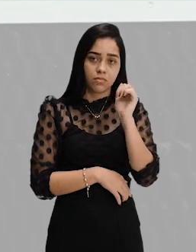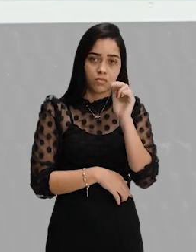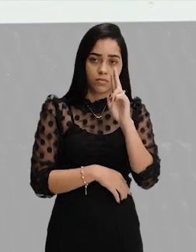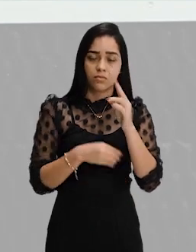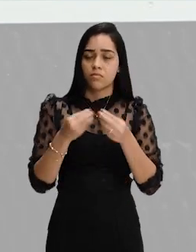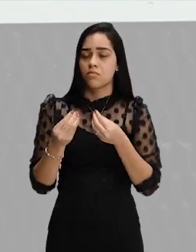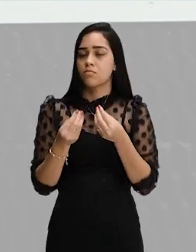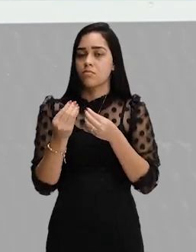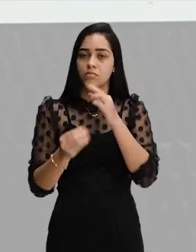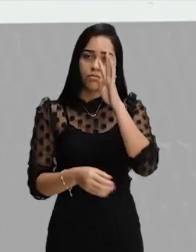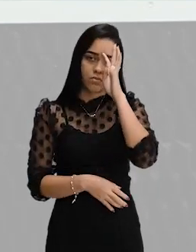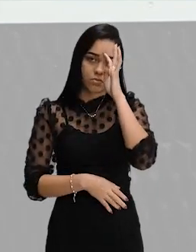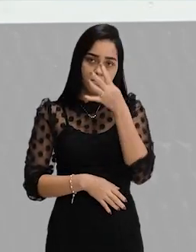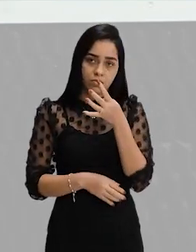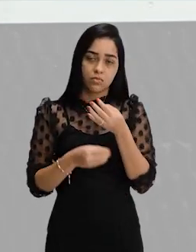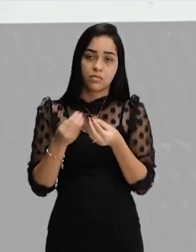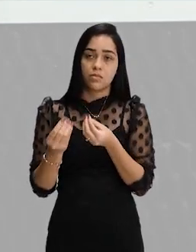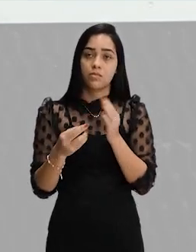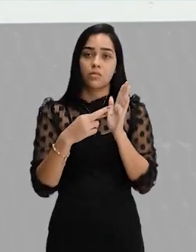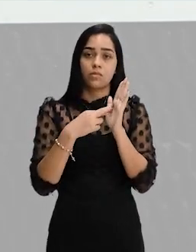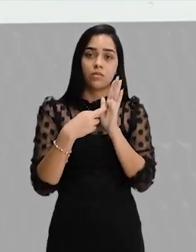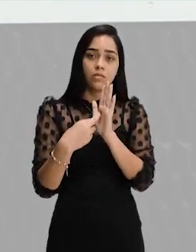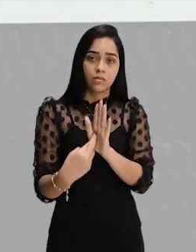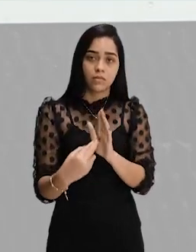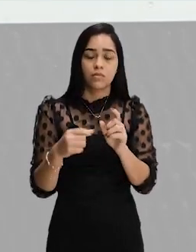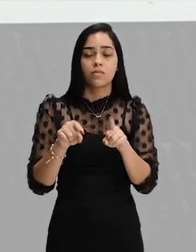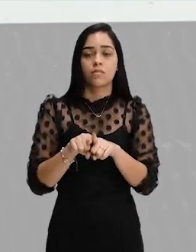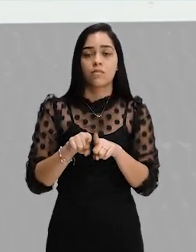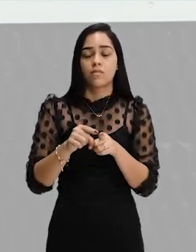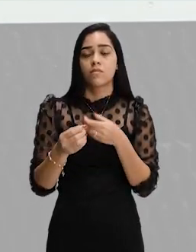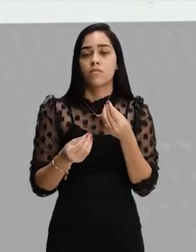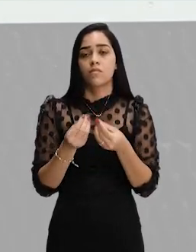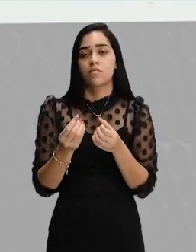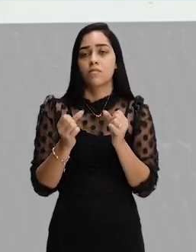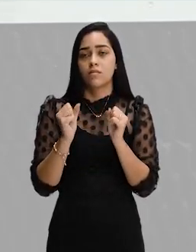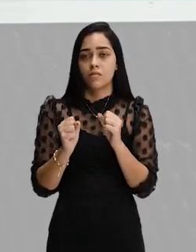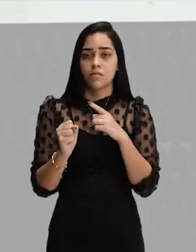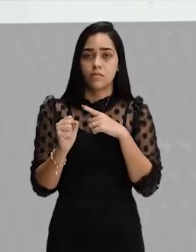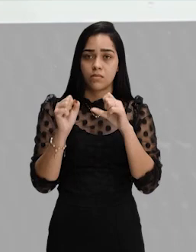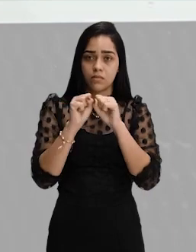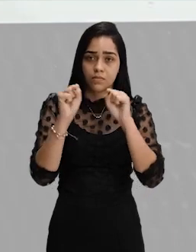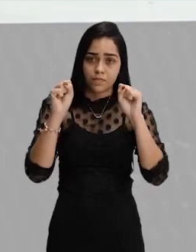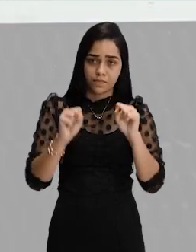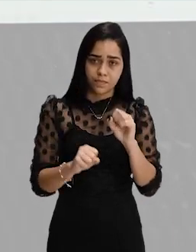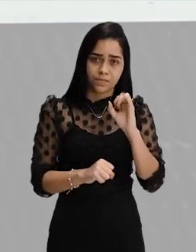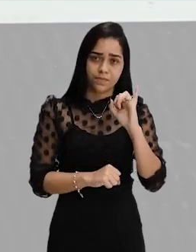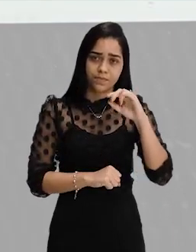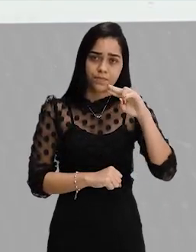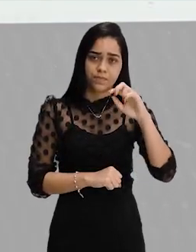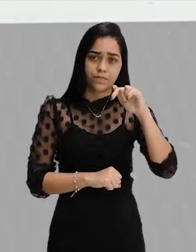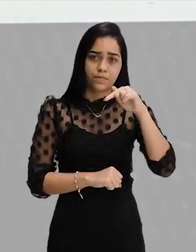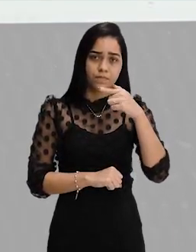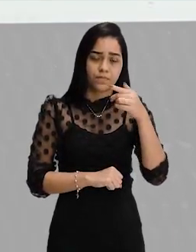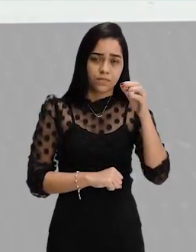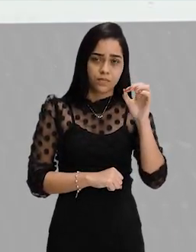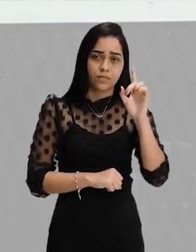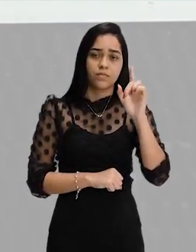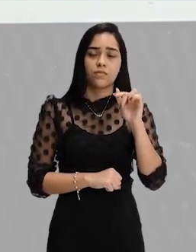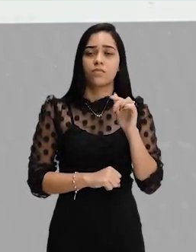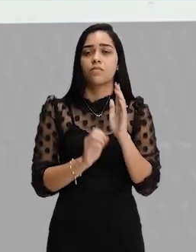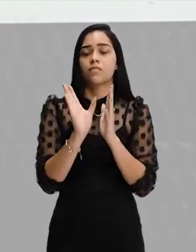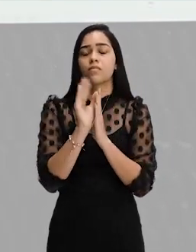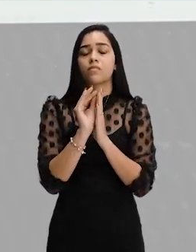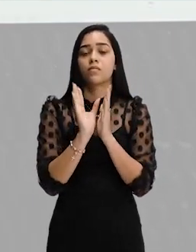que resolve, vamos ver como representa a solução, vamos ver como a gente pode resolver um sistema de inequações. Tá? Então esse é o